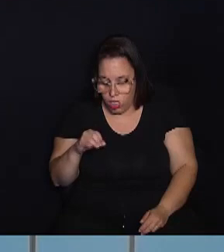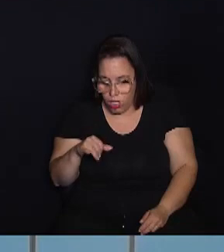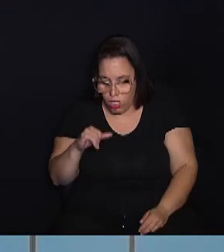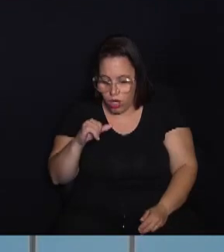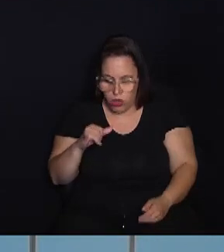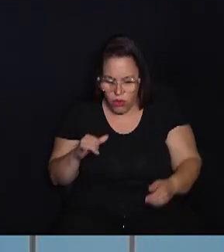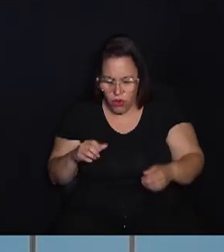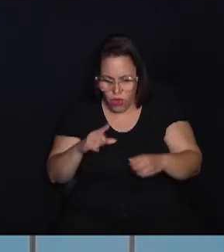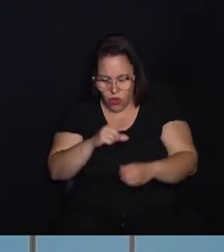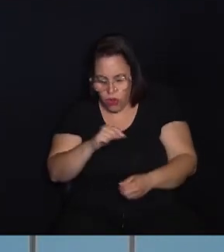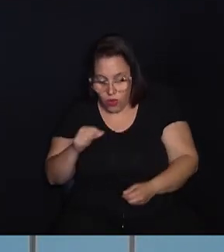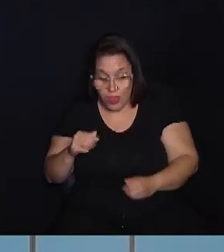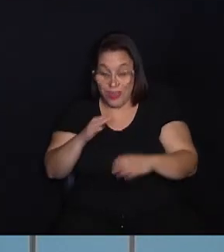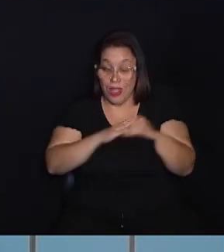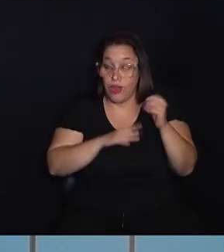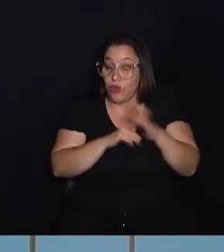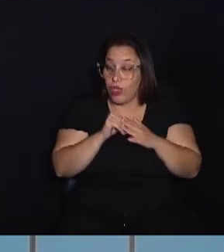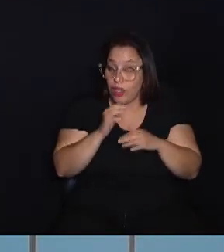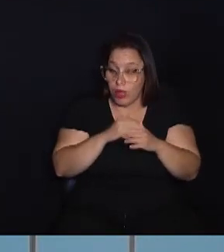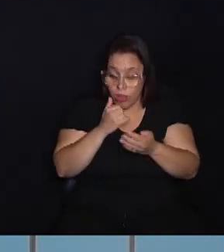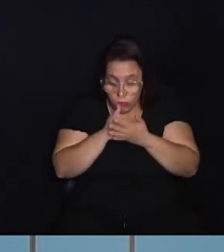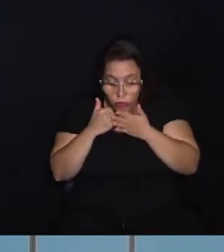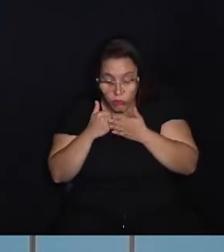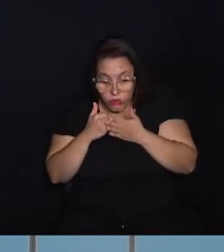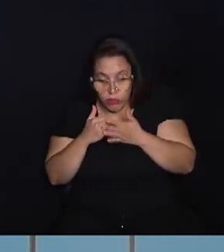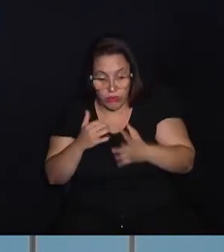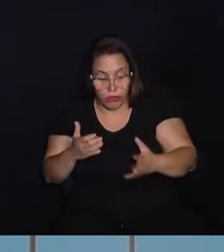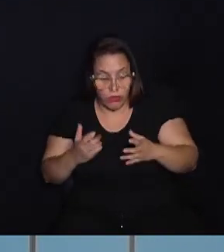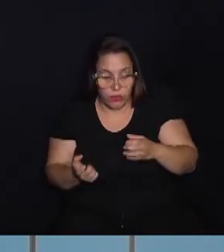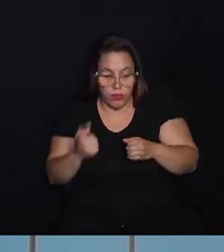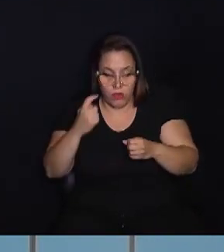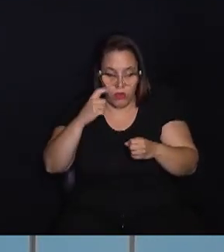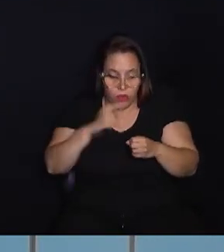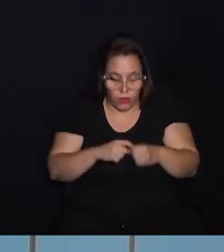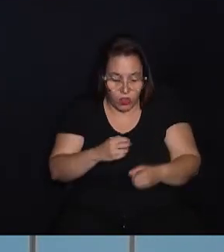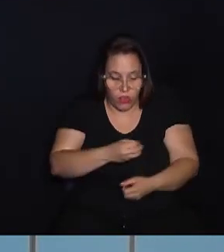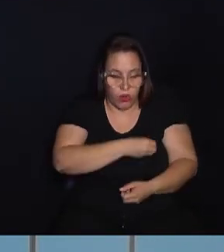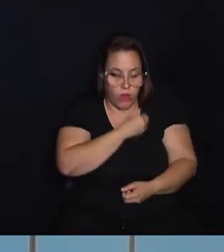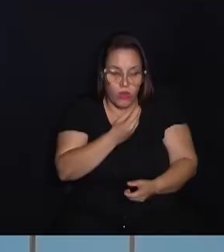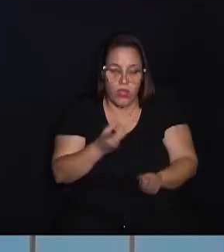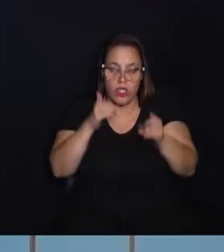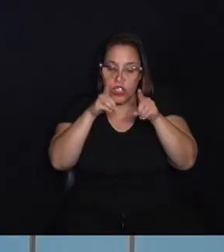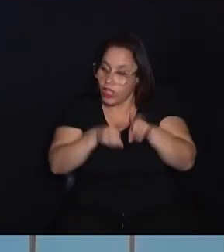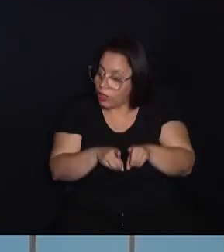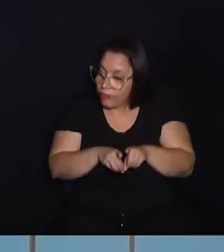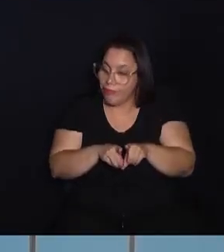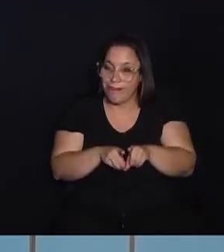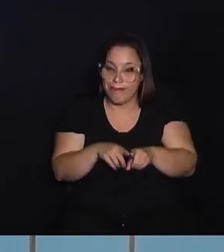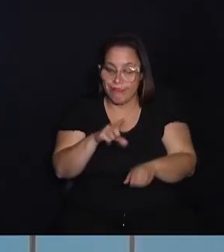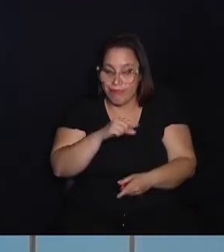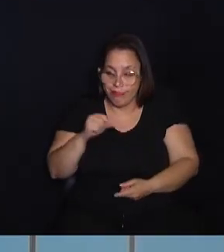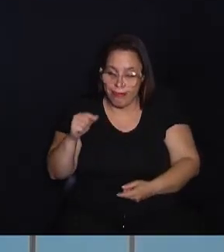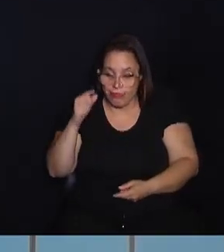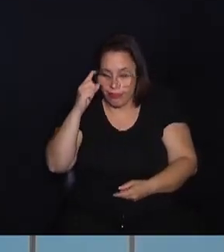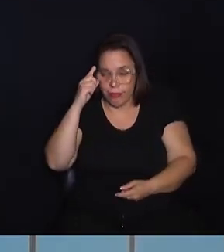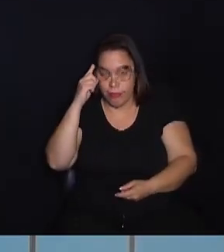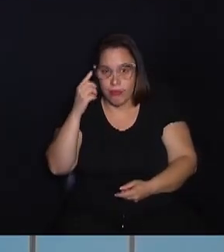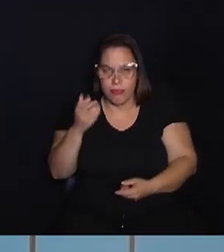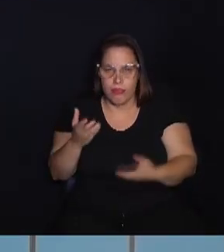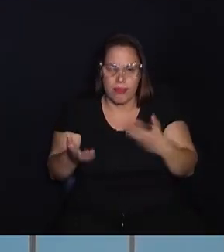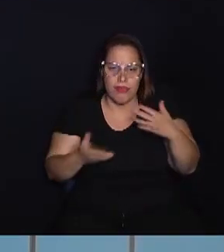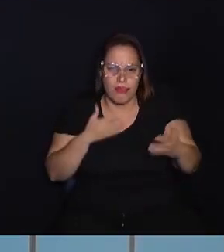químico sai de um tratamento, está querendo voltar para uma vida digna e ele sai para o